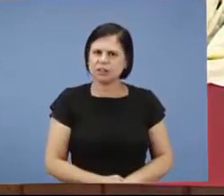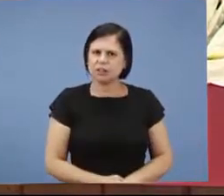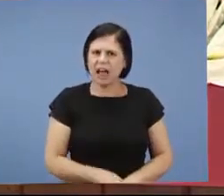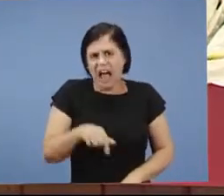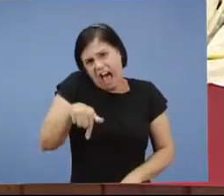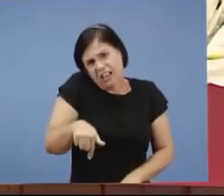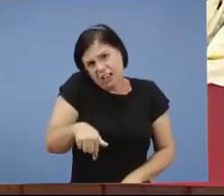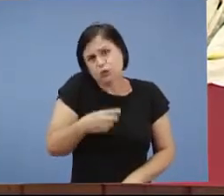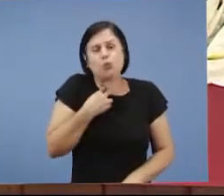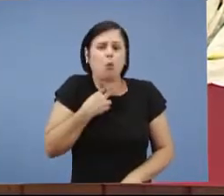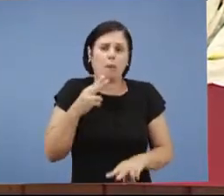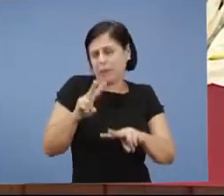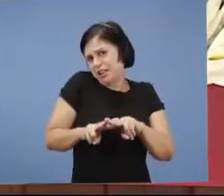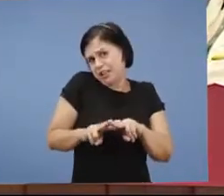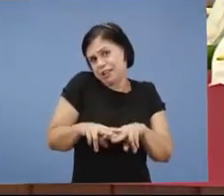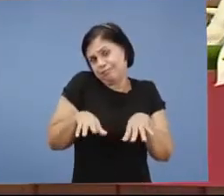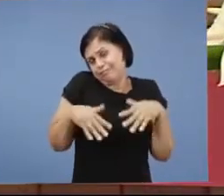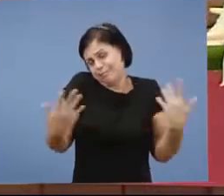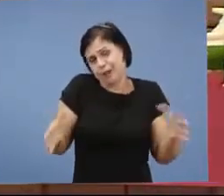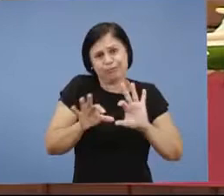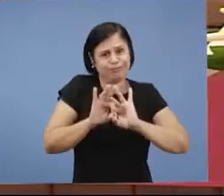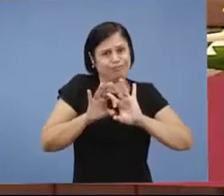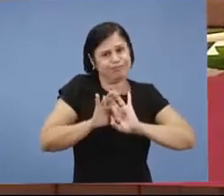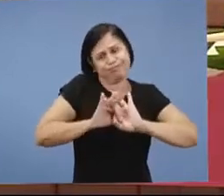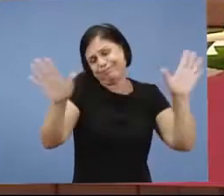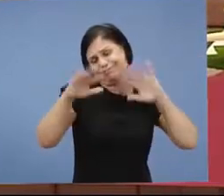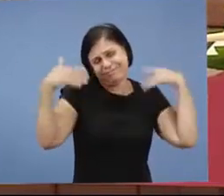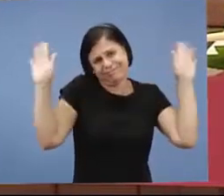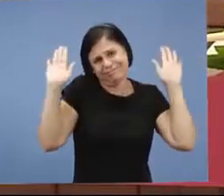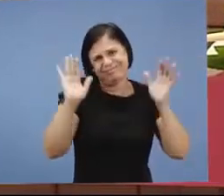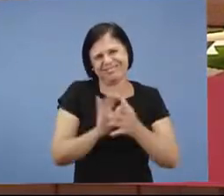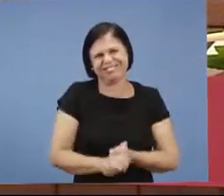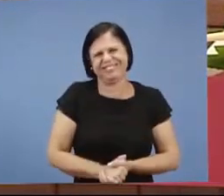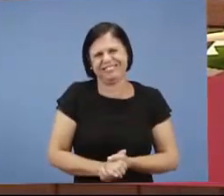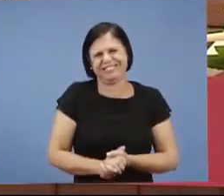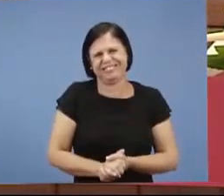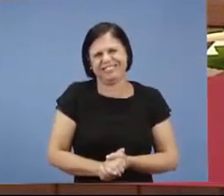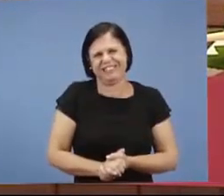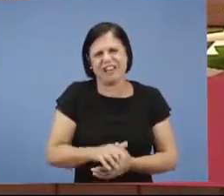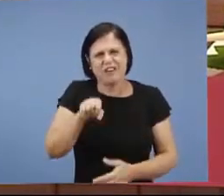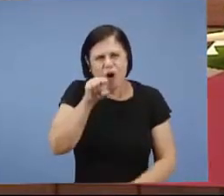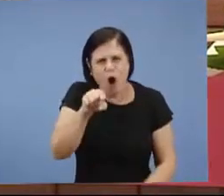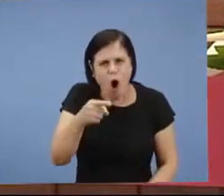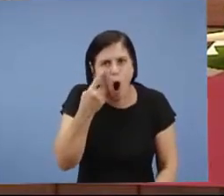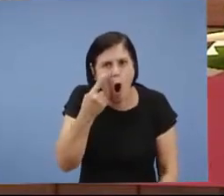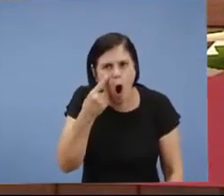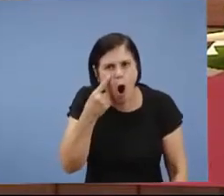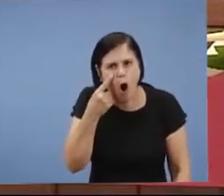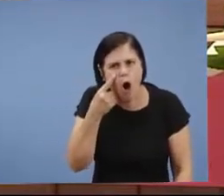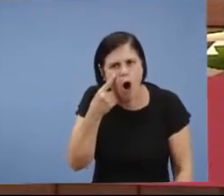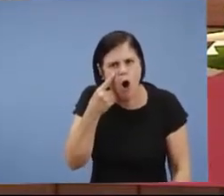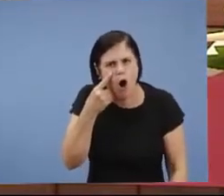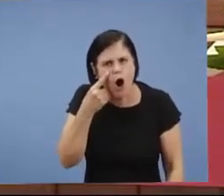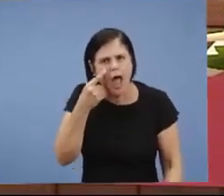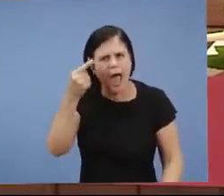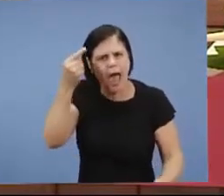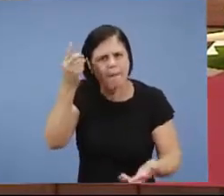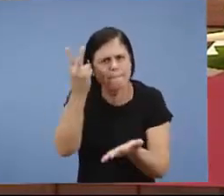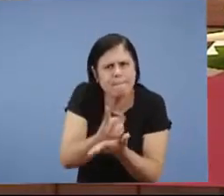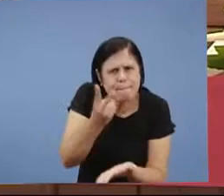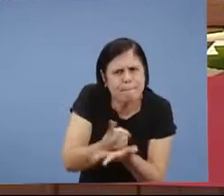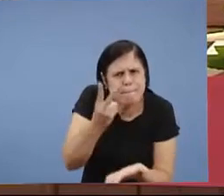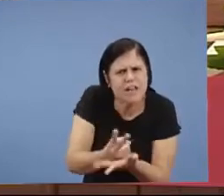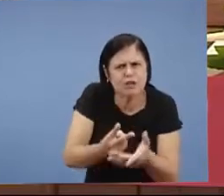Aqui nós não podemos prender, então é soltar e dizer, né? É falar bobagem. Olha aqui, a mesma oposição